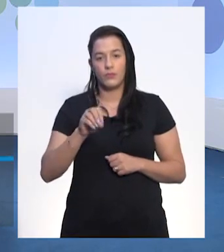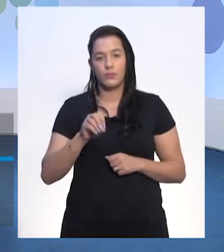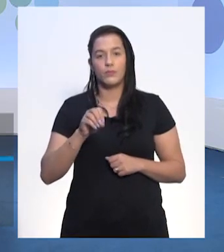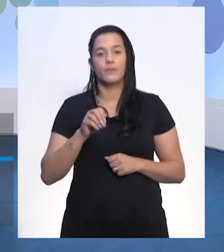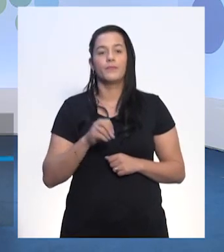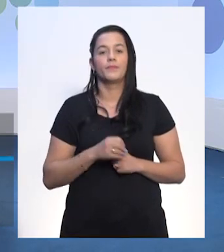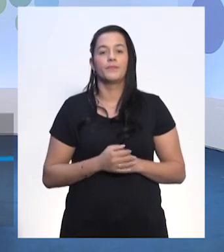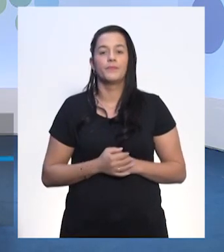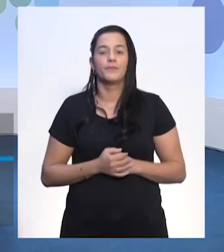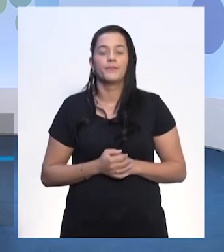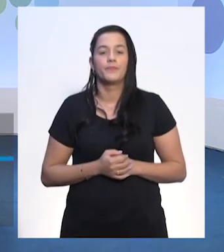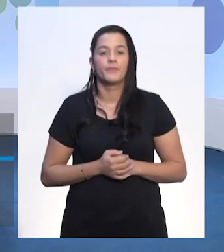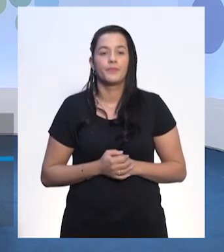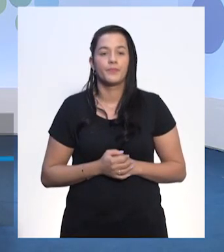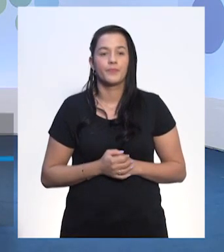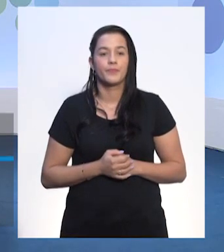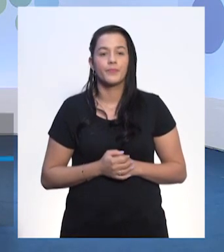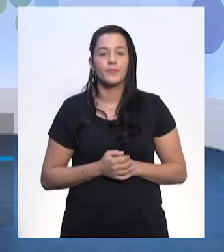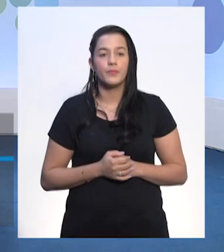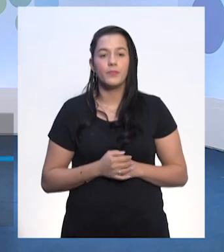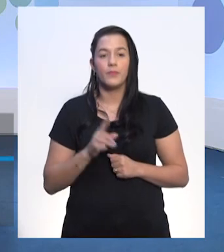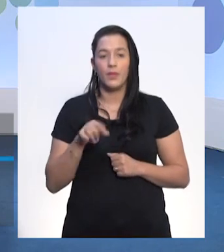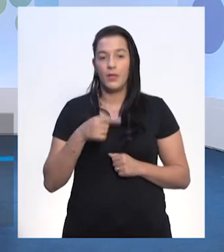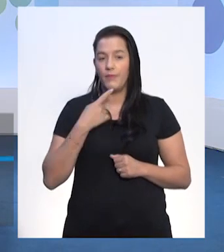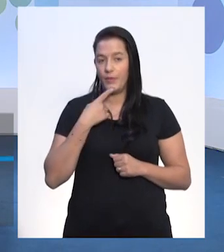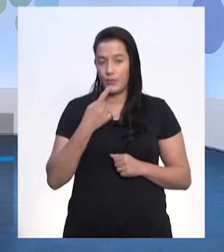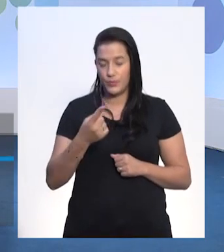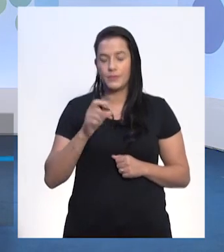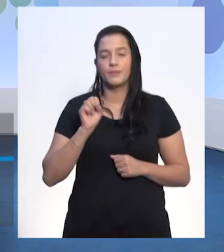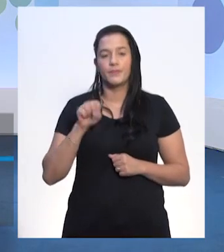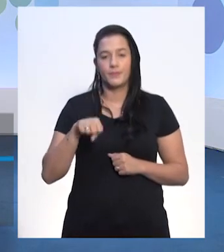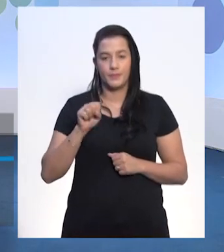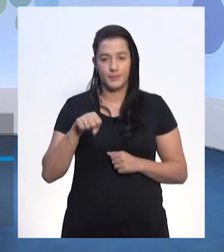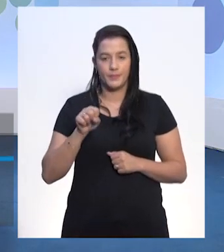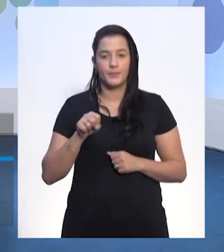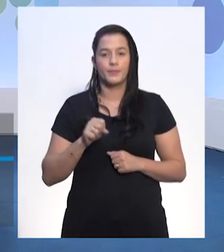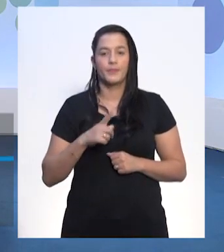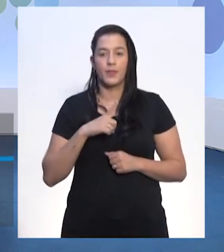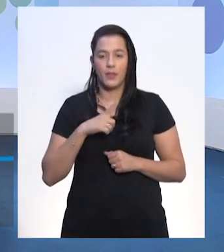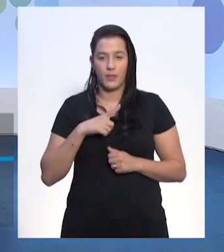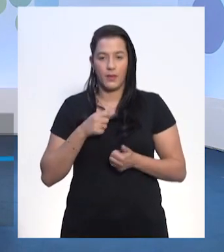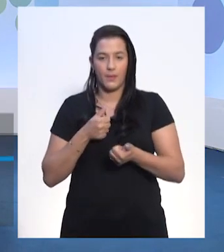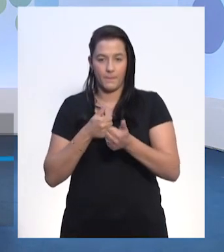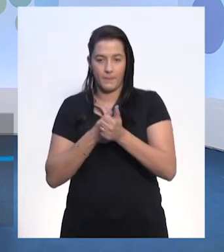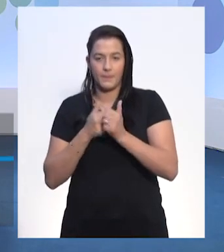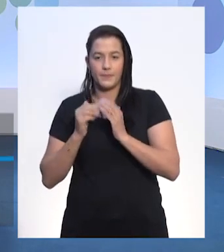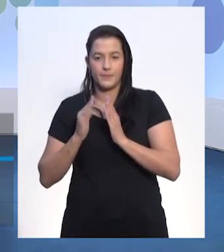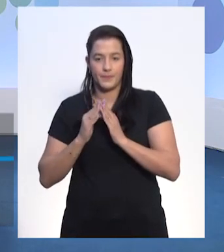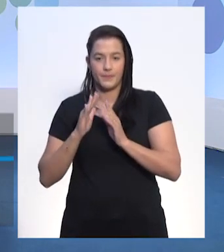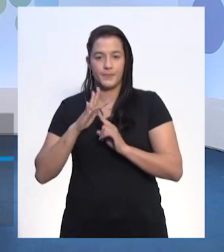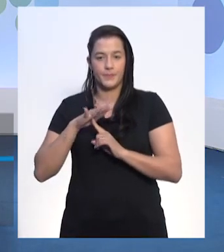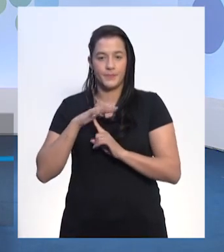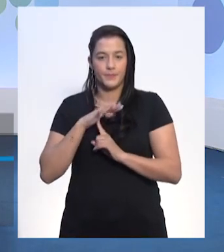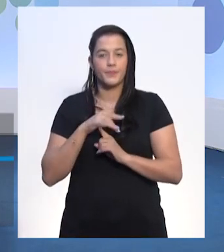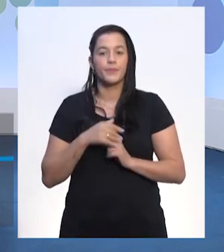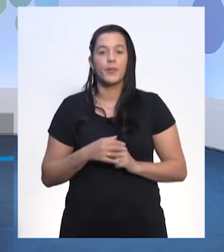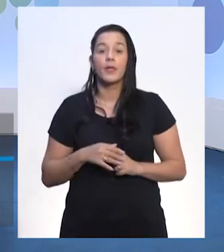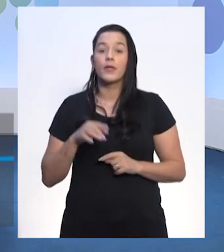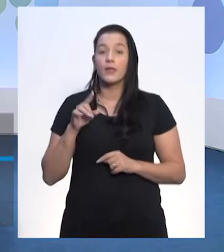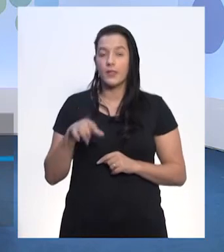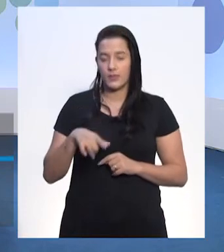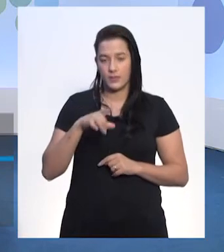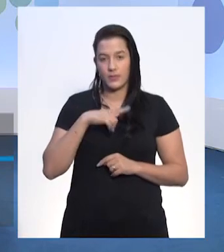Paulo falou que tem. Existe praça, Sim. sim. Está Ok. em